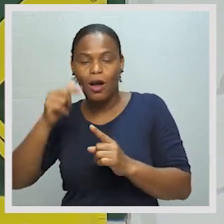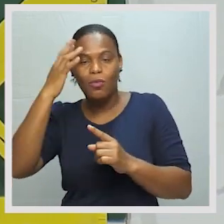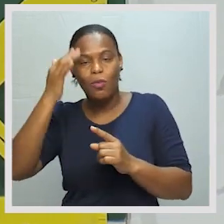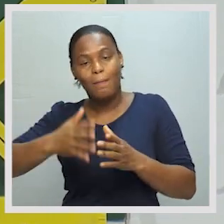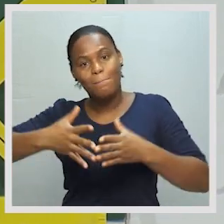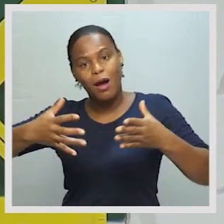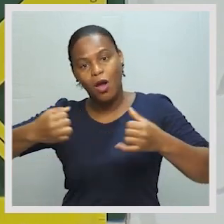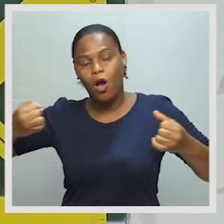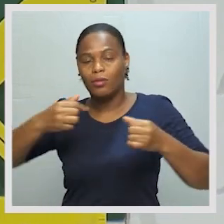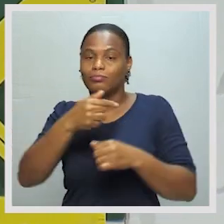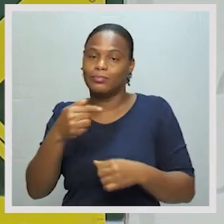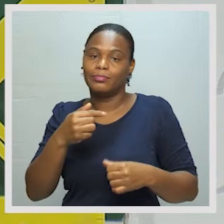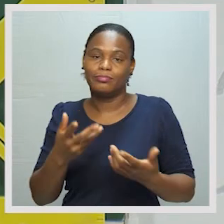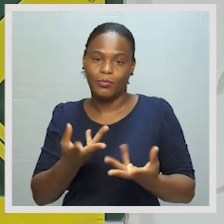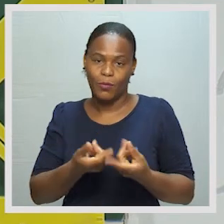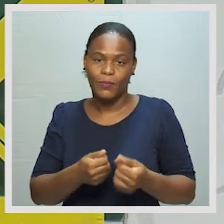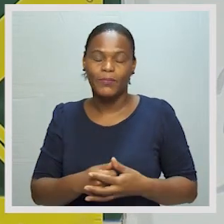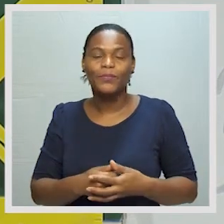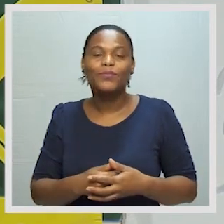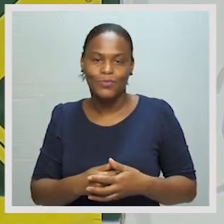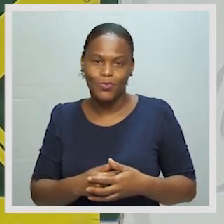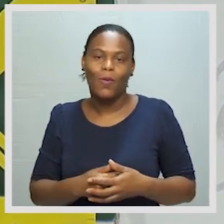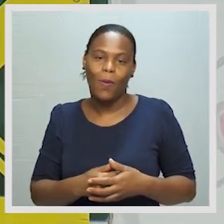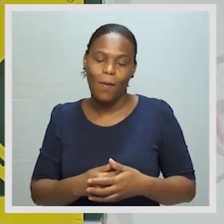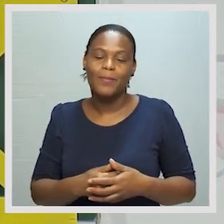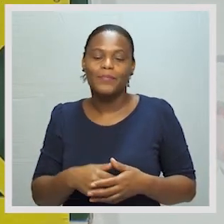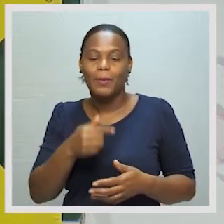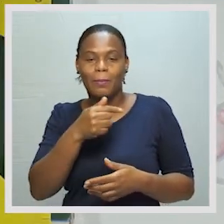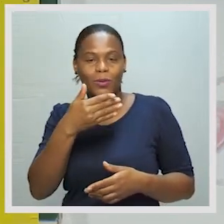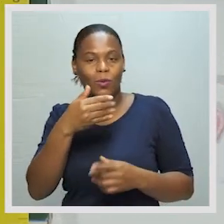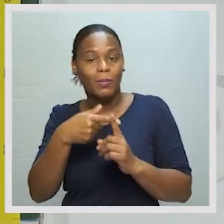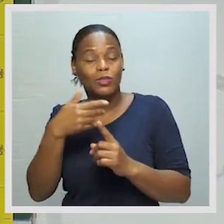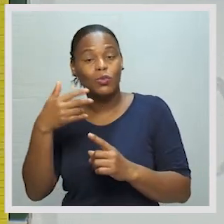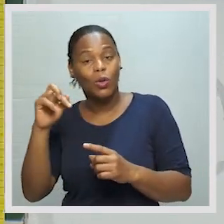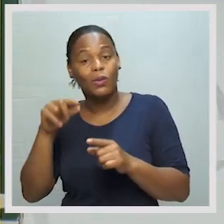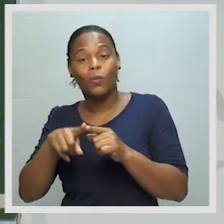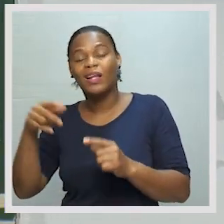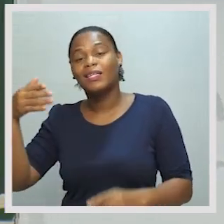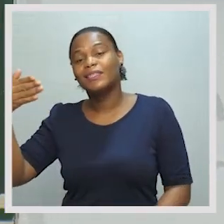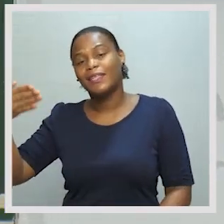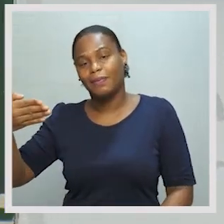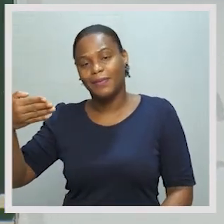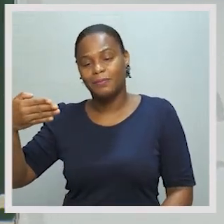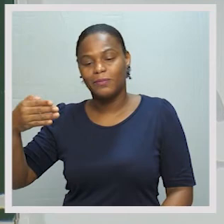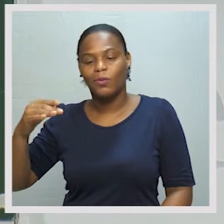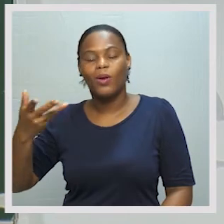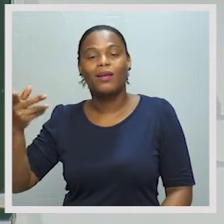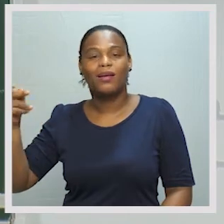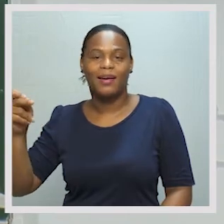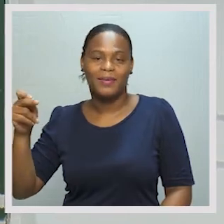Então, seria 7 menos 1 mais 8 7